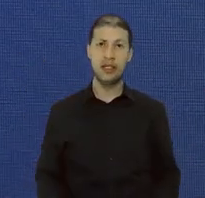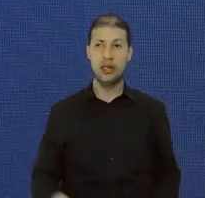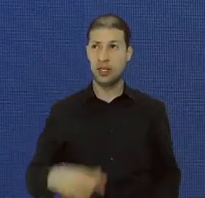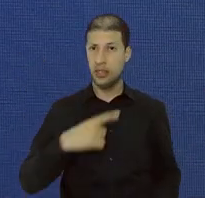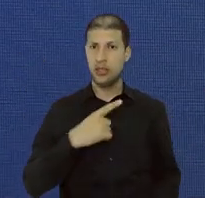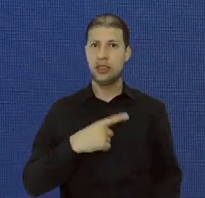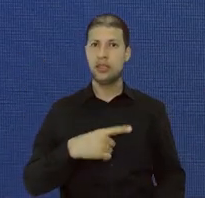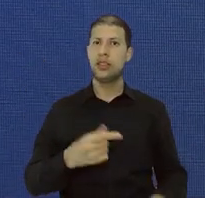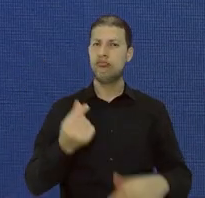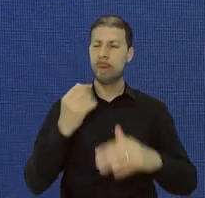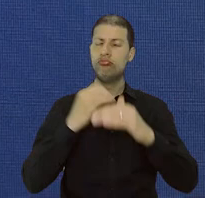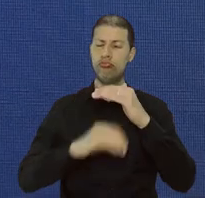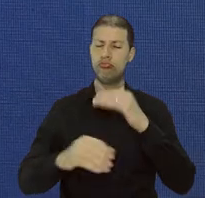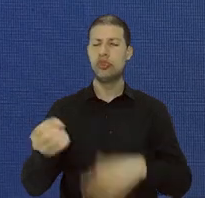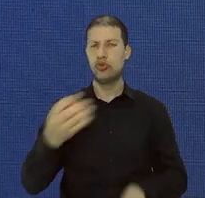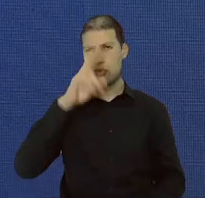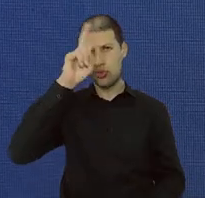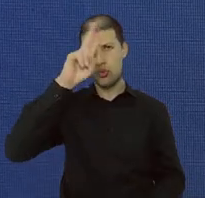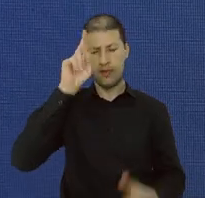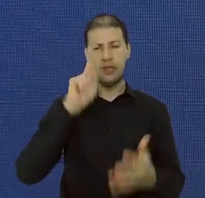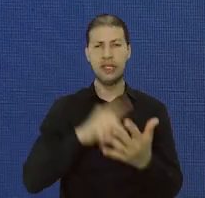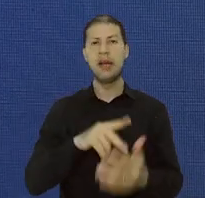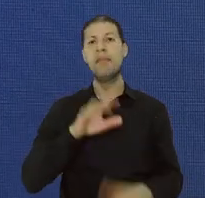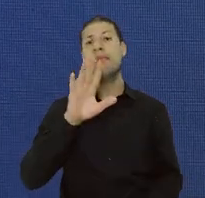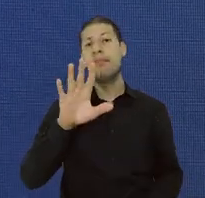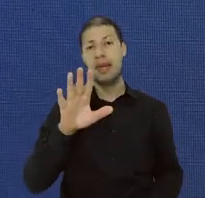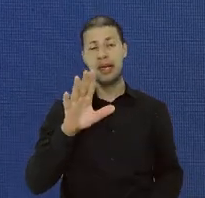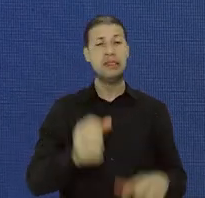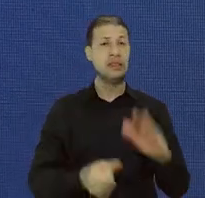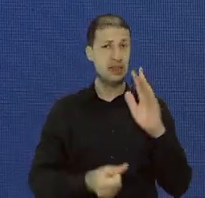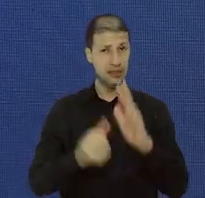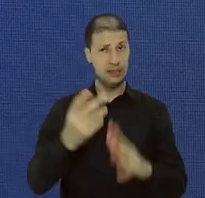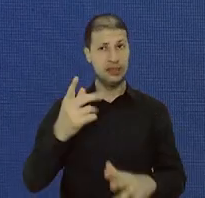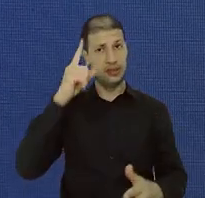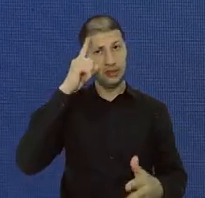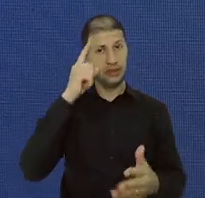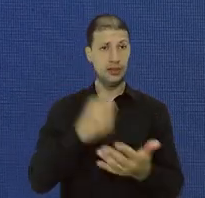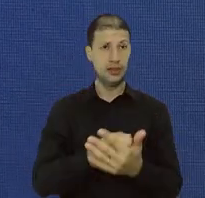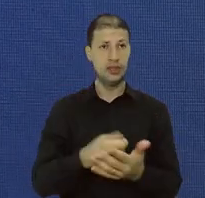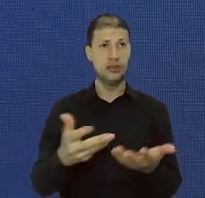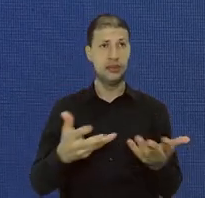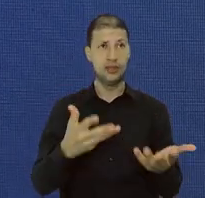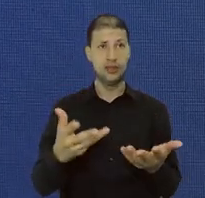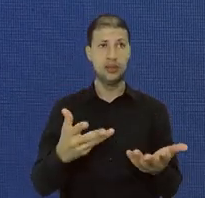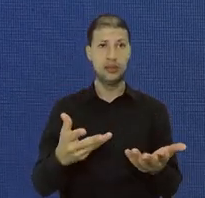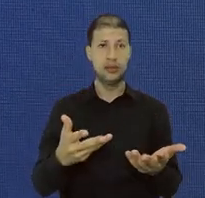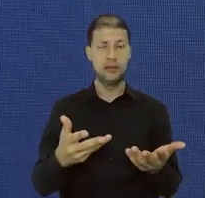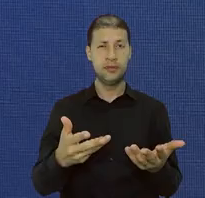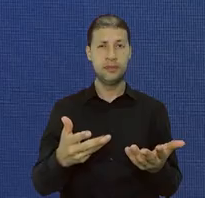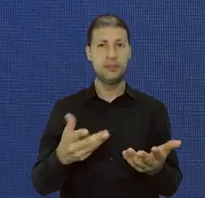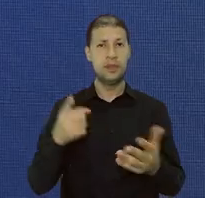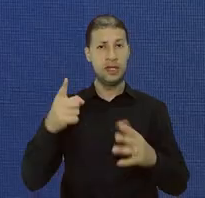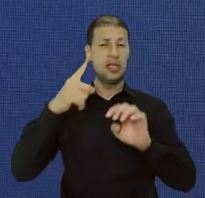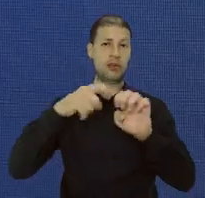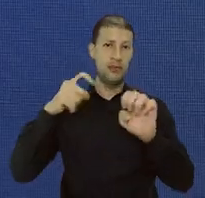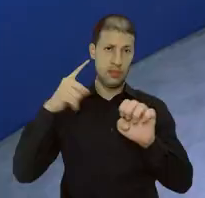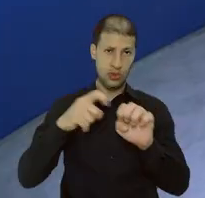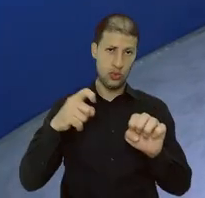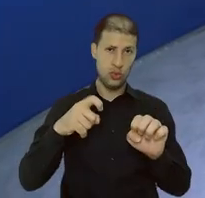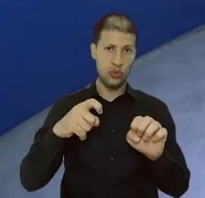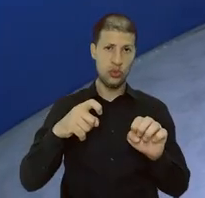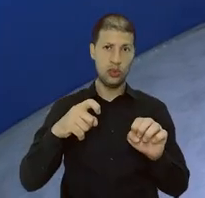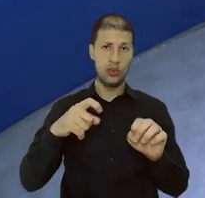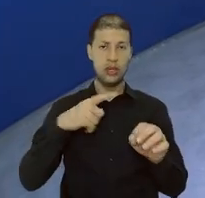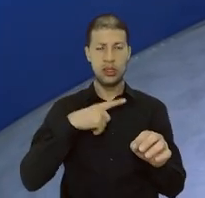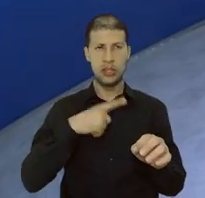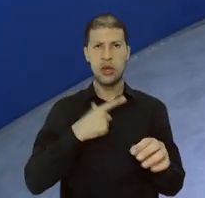realidade mas é muitas vezes é uma decisão é que se o empreendedor ele tem outros